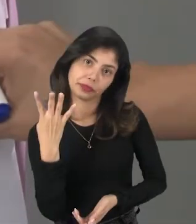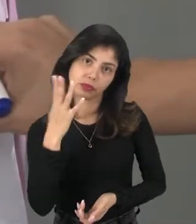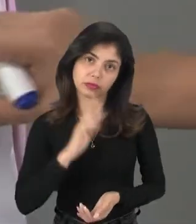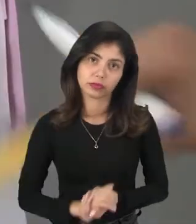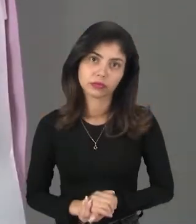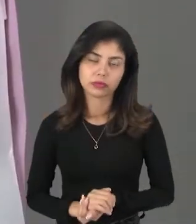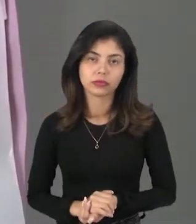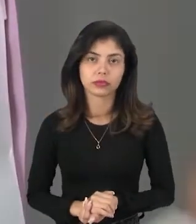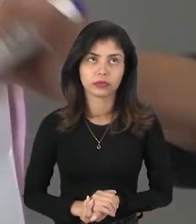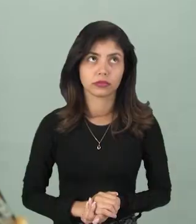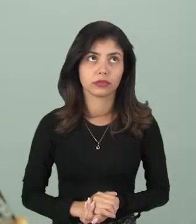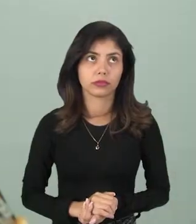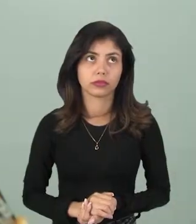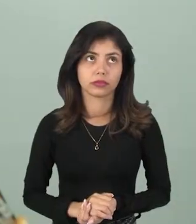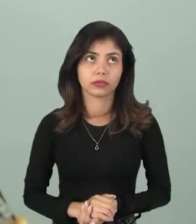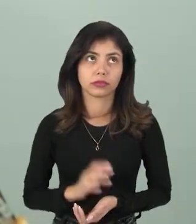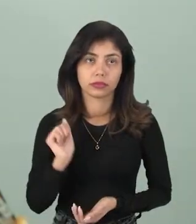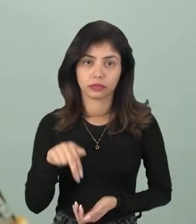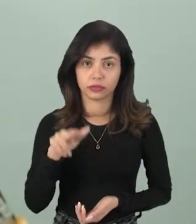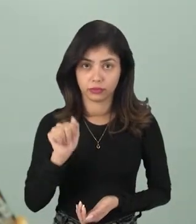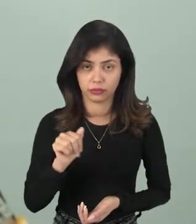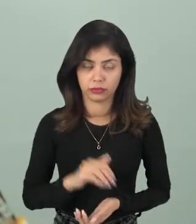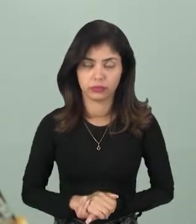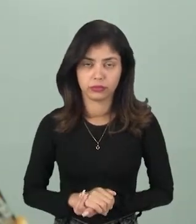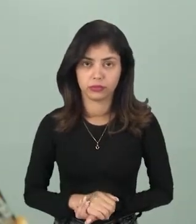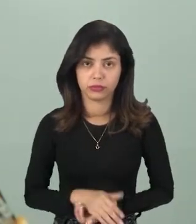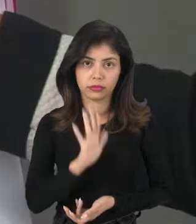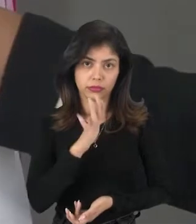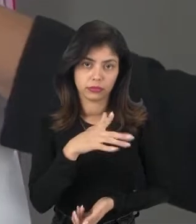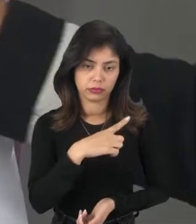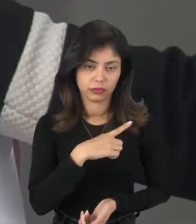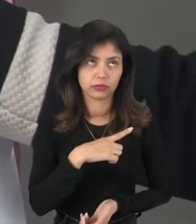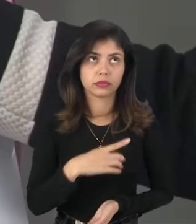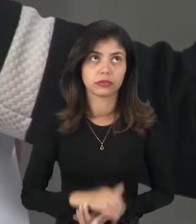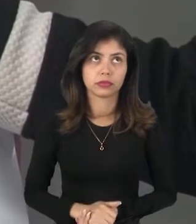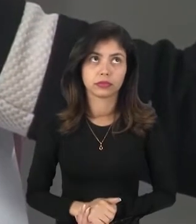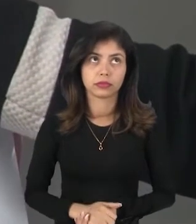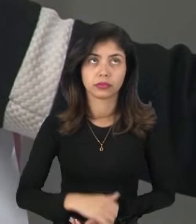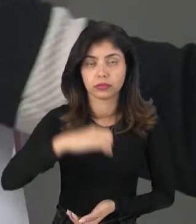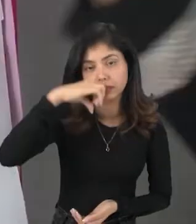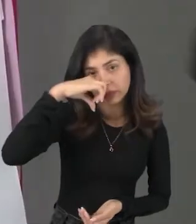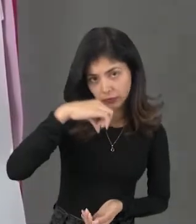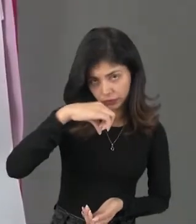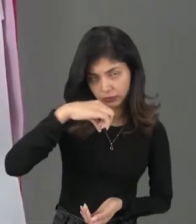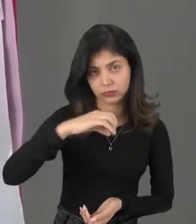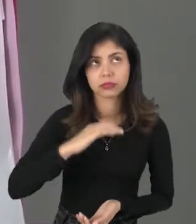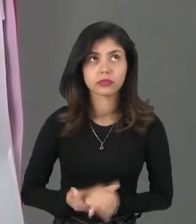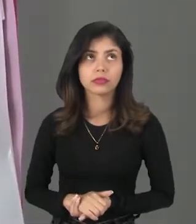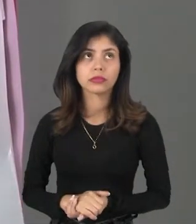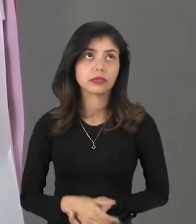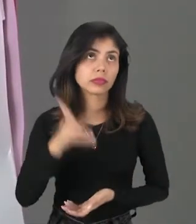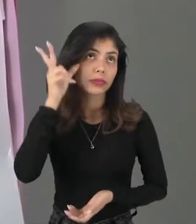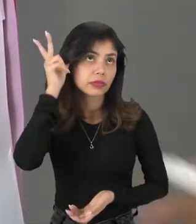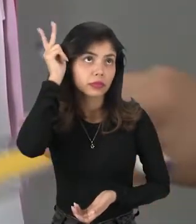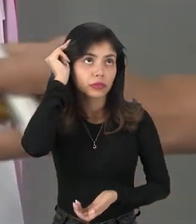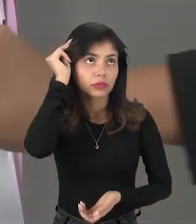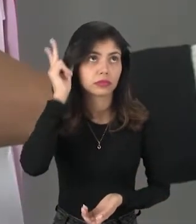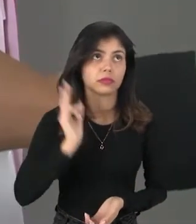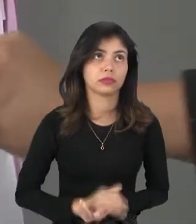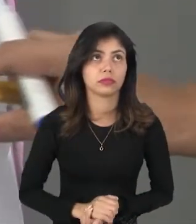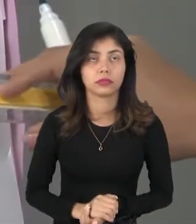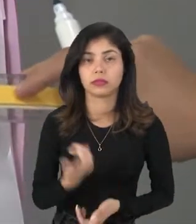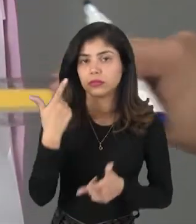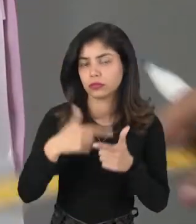quantos de Ana Júlia Ana Júlia já tem nove laços